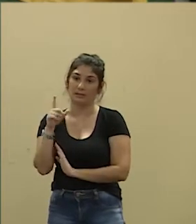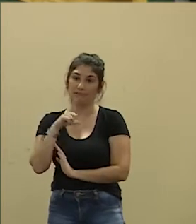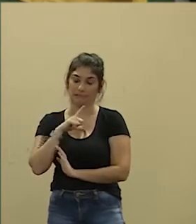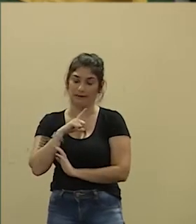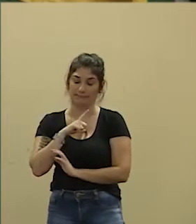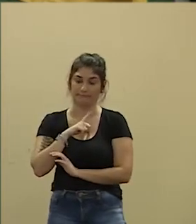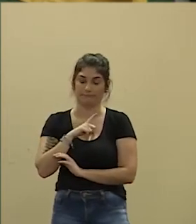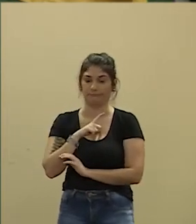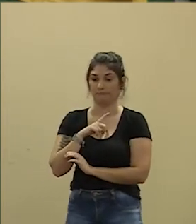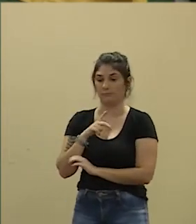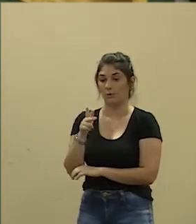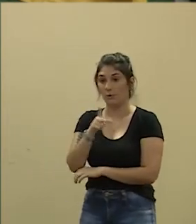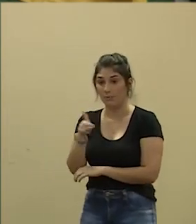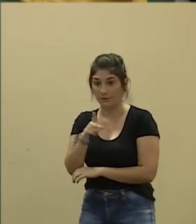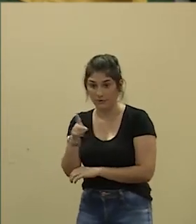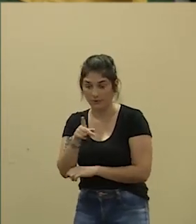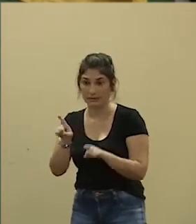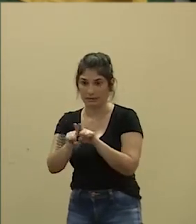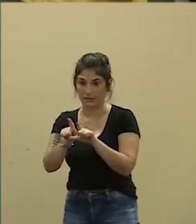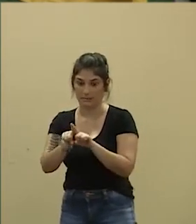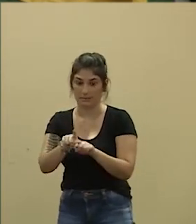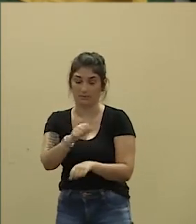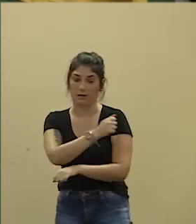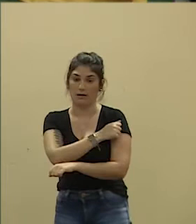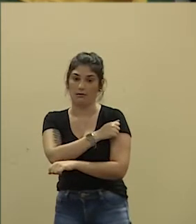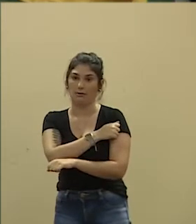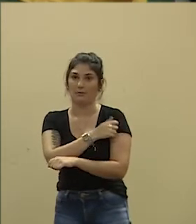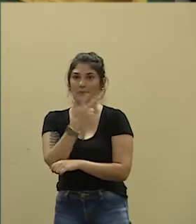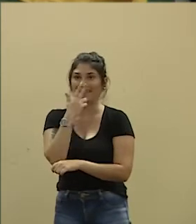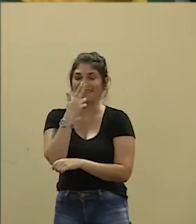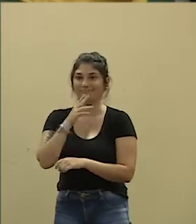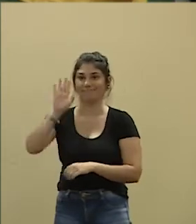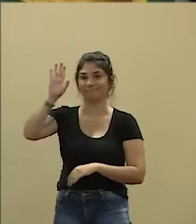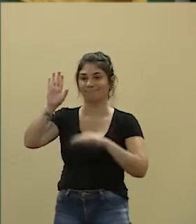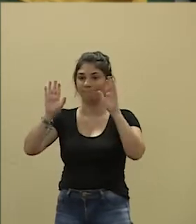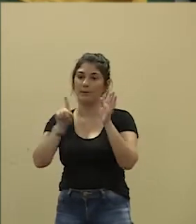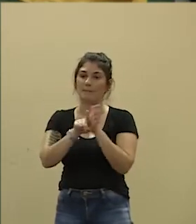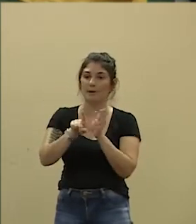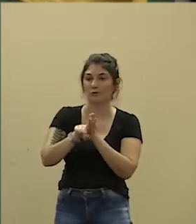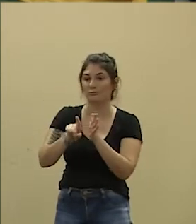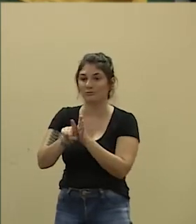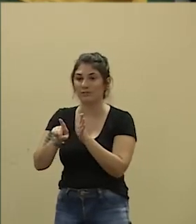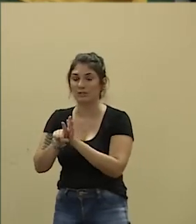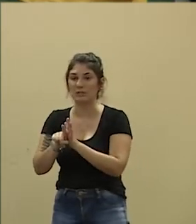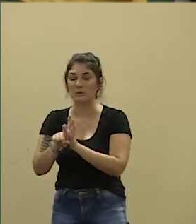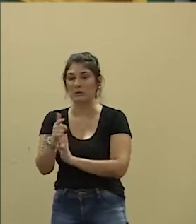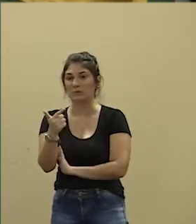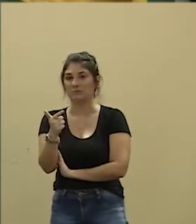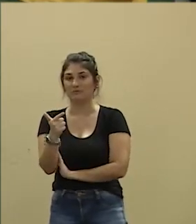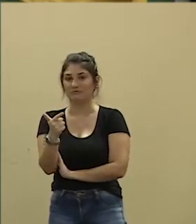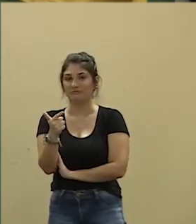e os alunos um chat né levantando a mão fazendo perguntas etc do que estar em uma uma